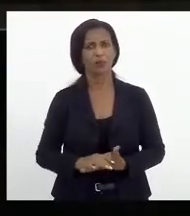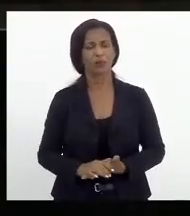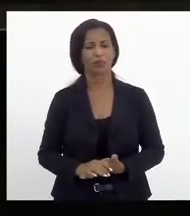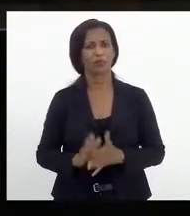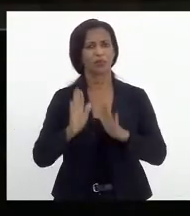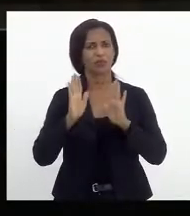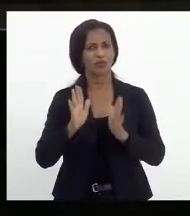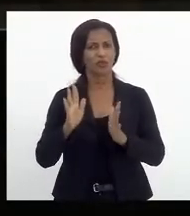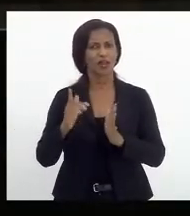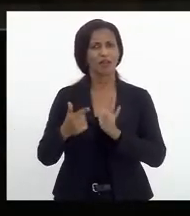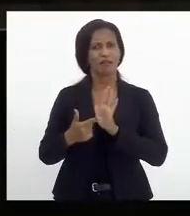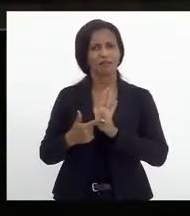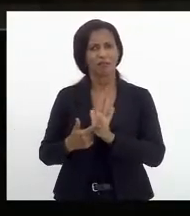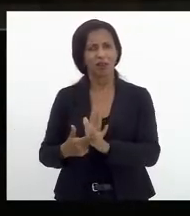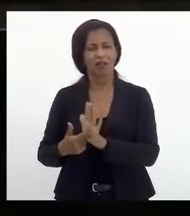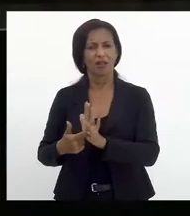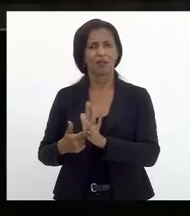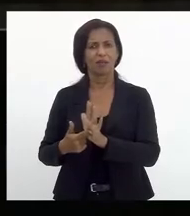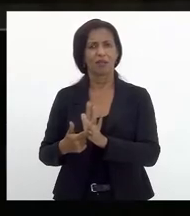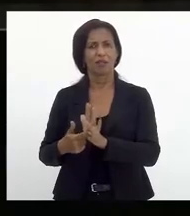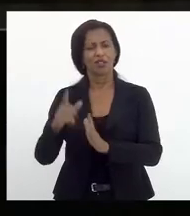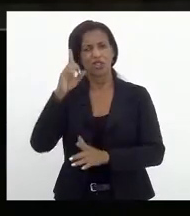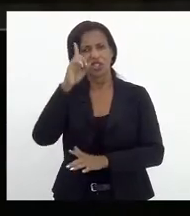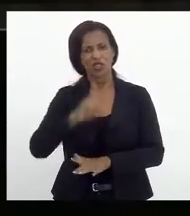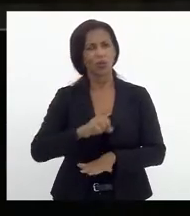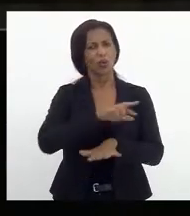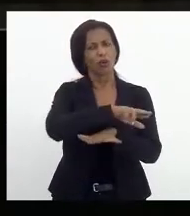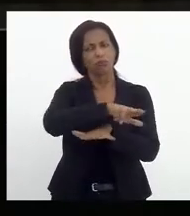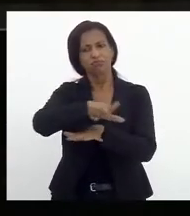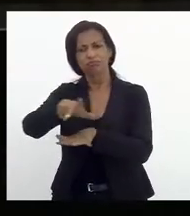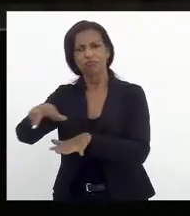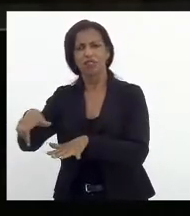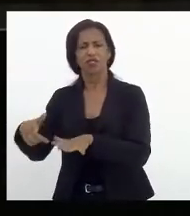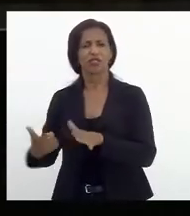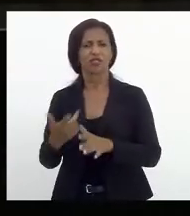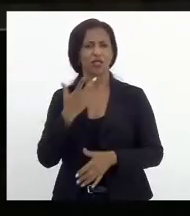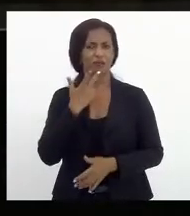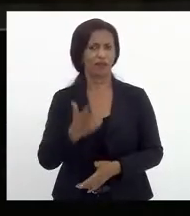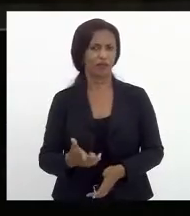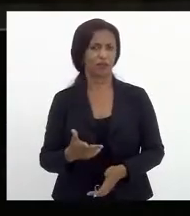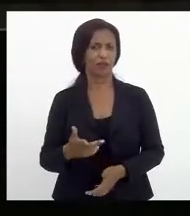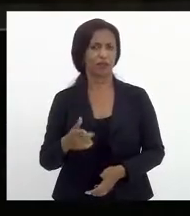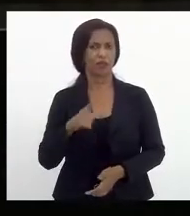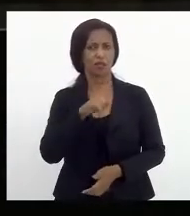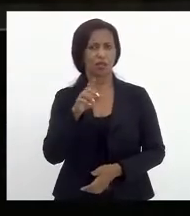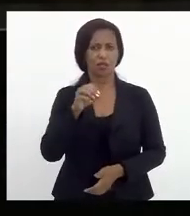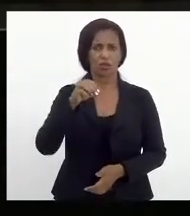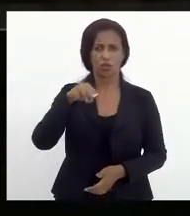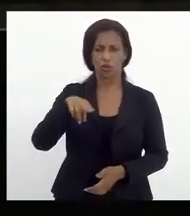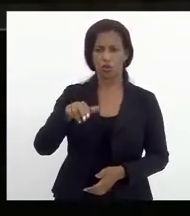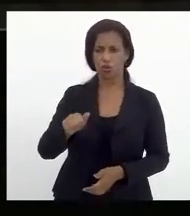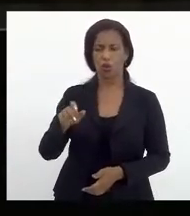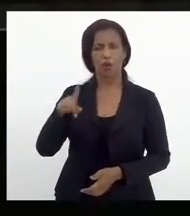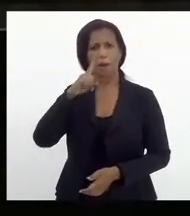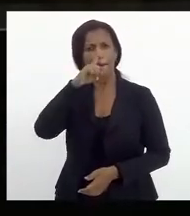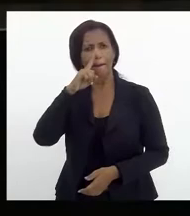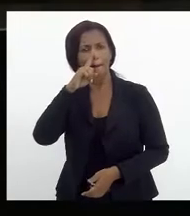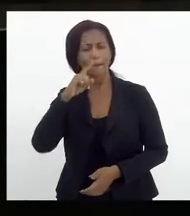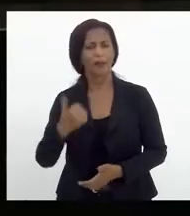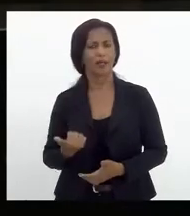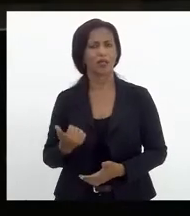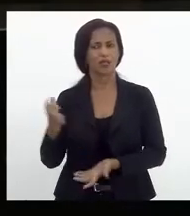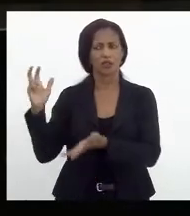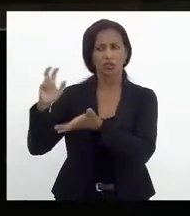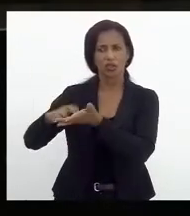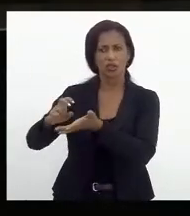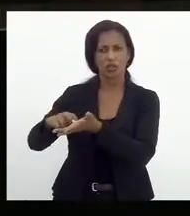Já foi detectado isso por diversas diretoras de escolas na região da Zona Oeste. O perigo que se dá durante o